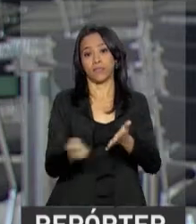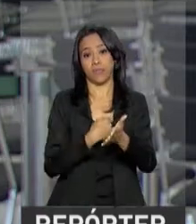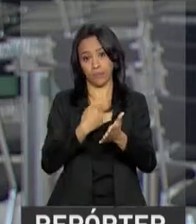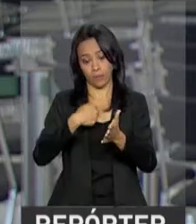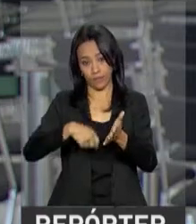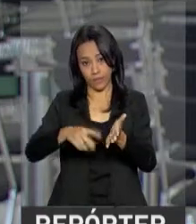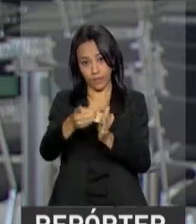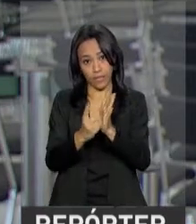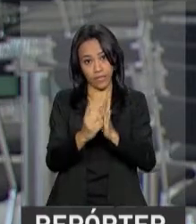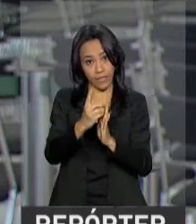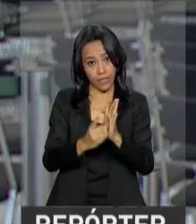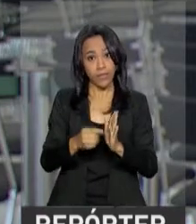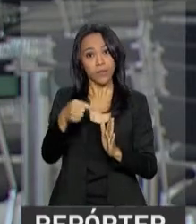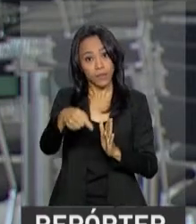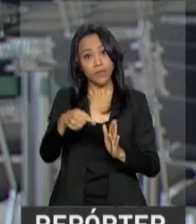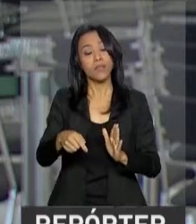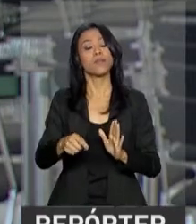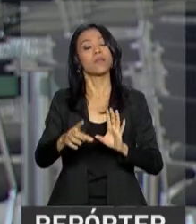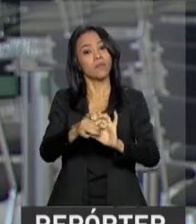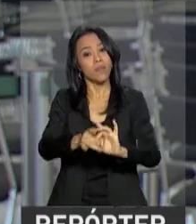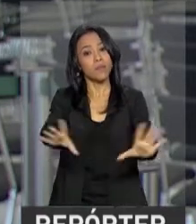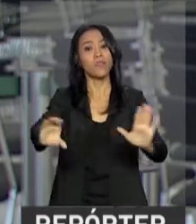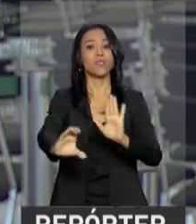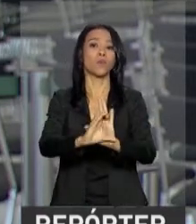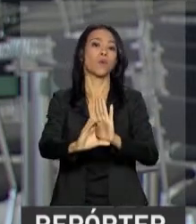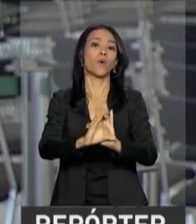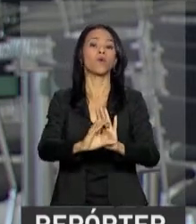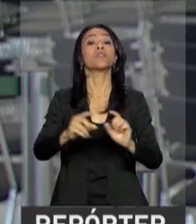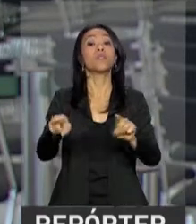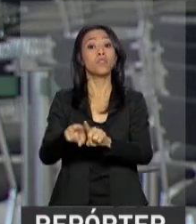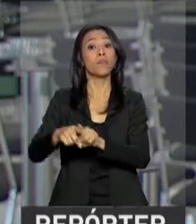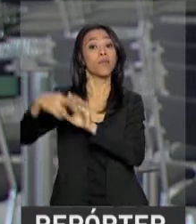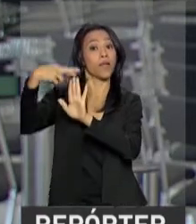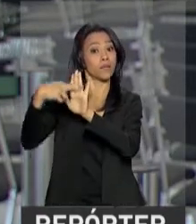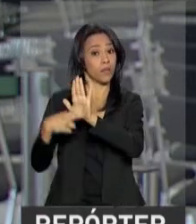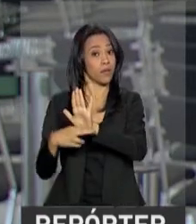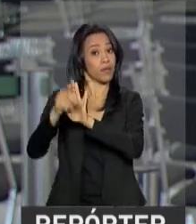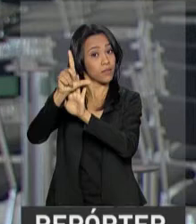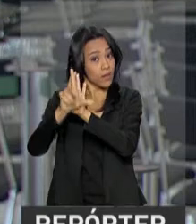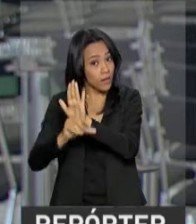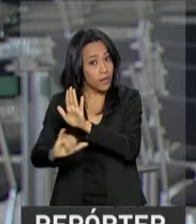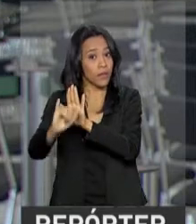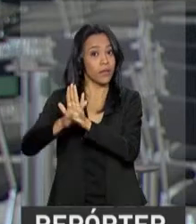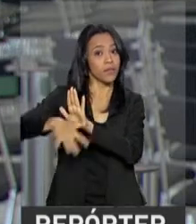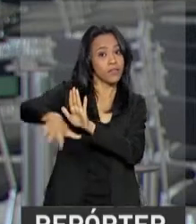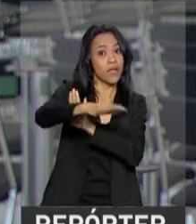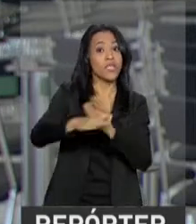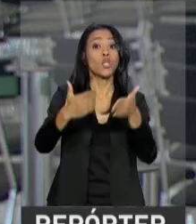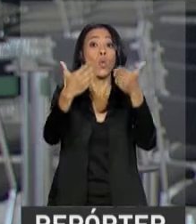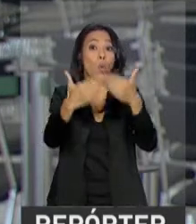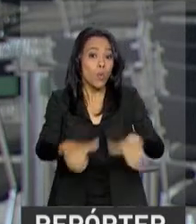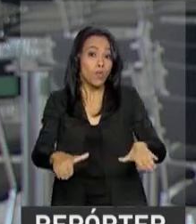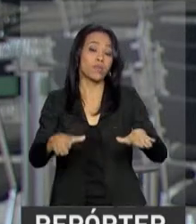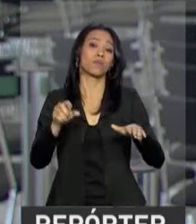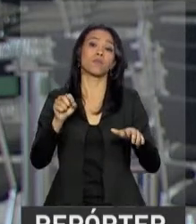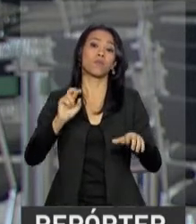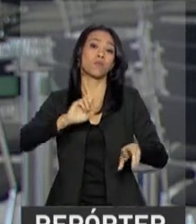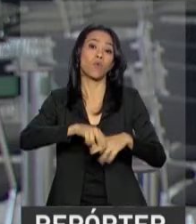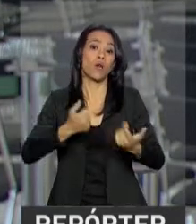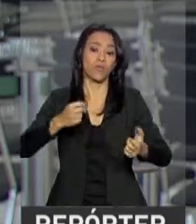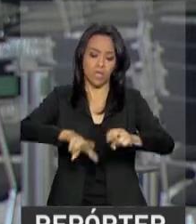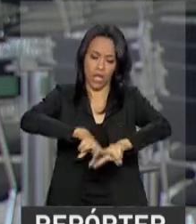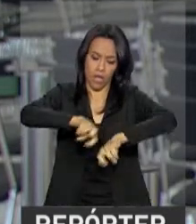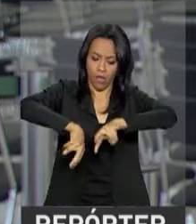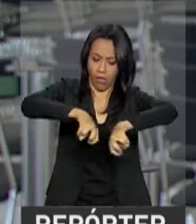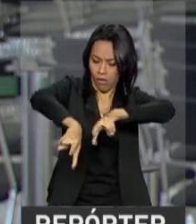atualiza o código de mineração ea lei que disciplina a cobrança da compensação financeira pela exploração de recursos minerais